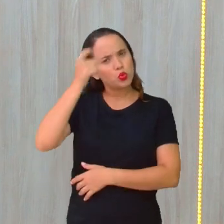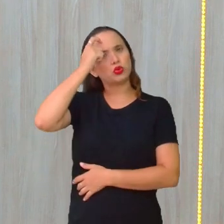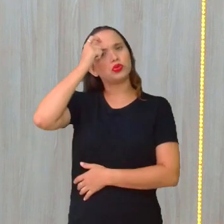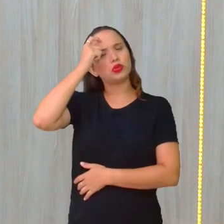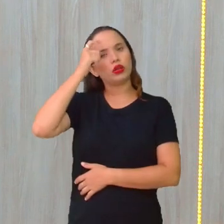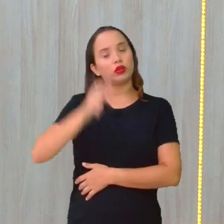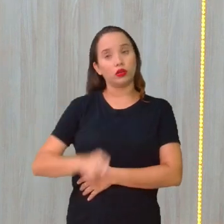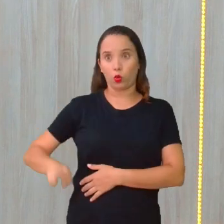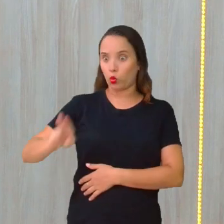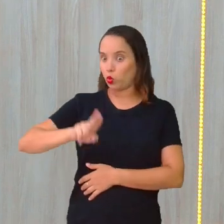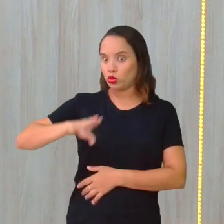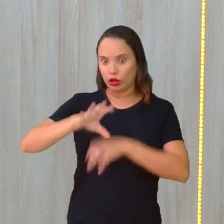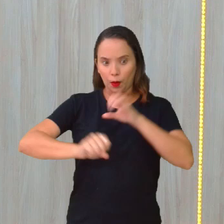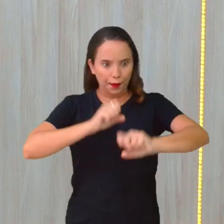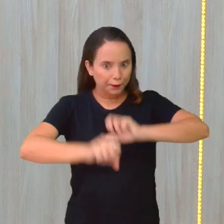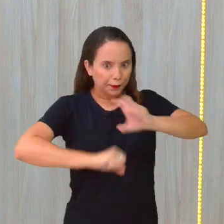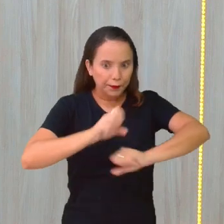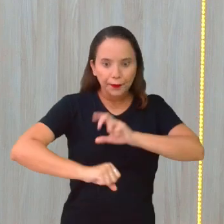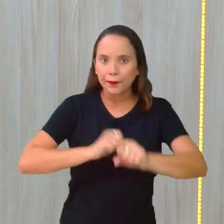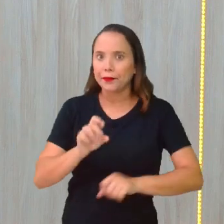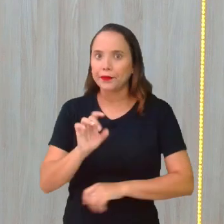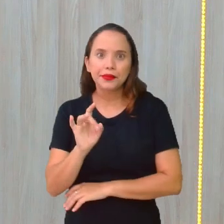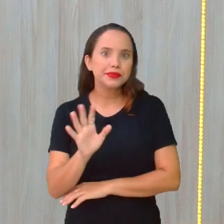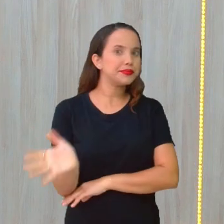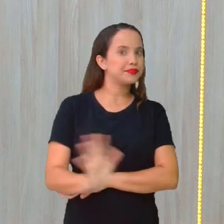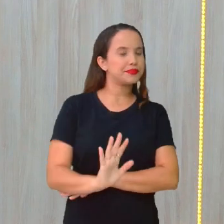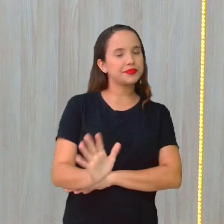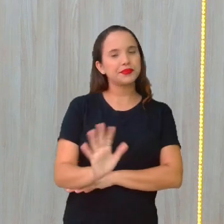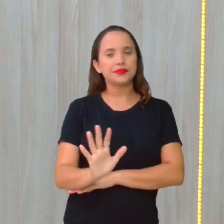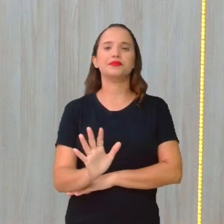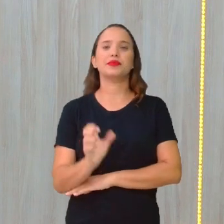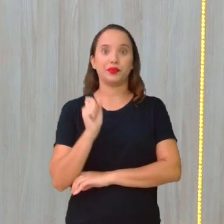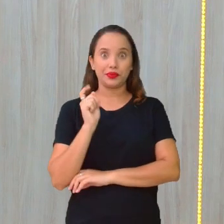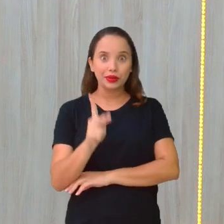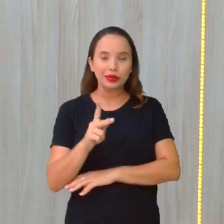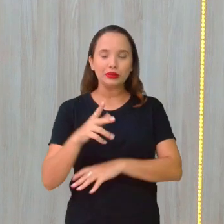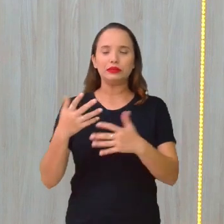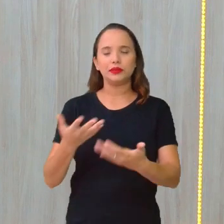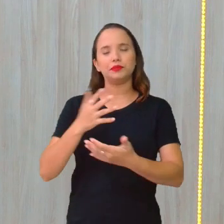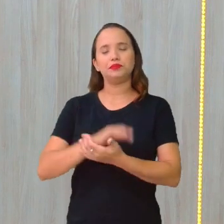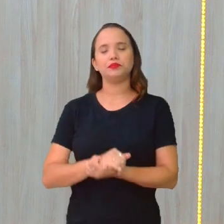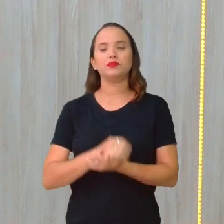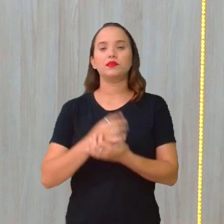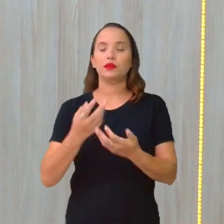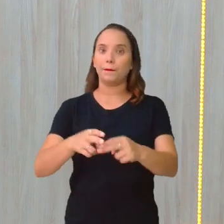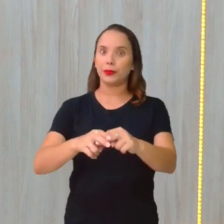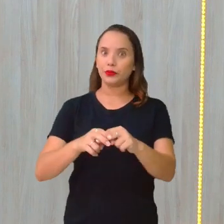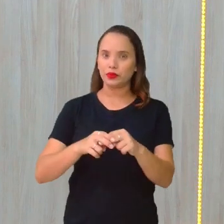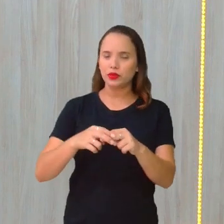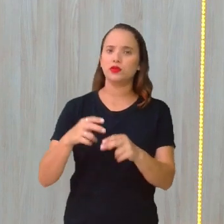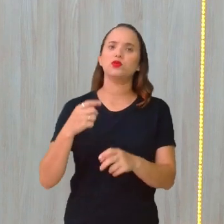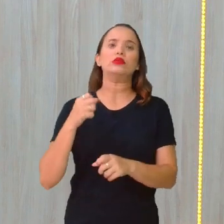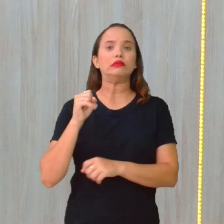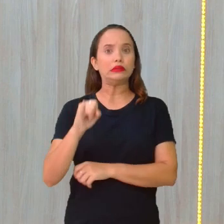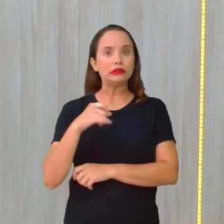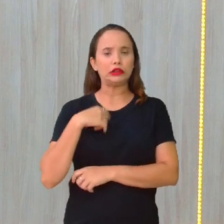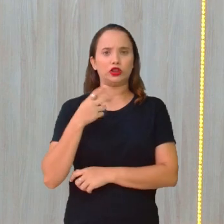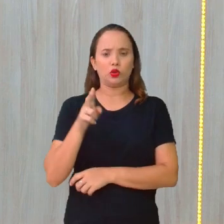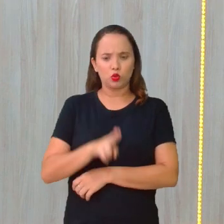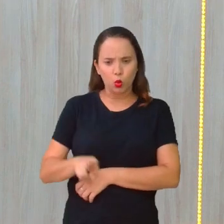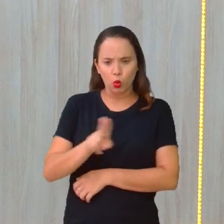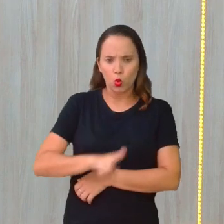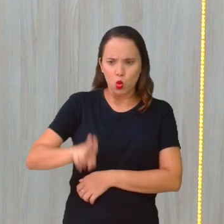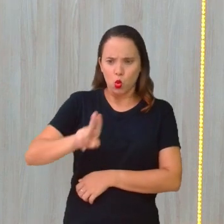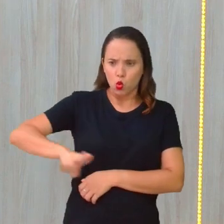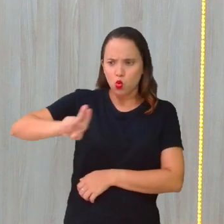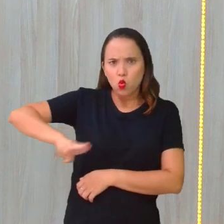gastar demais, não explorar demais esses recursos de formas desnecessárias, né? E aí, inclusive, causando alguns danos ao